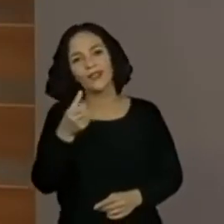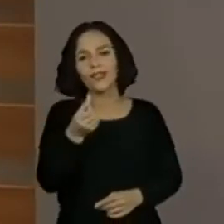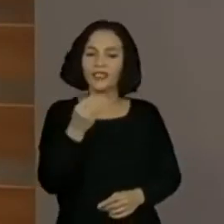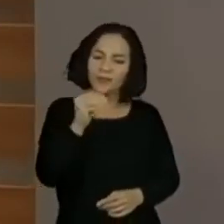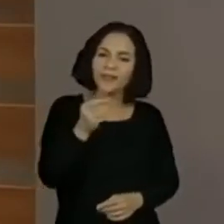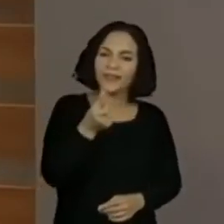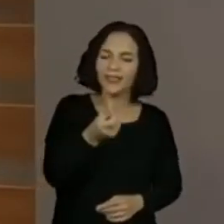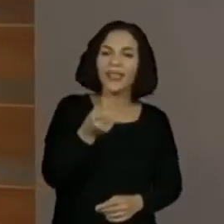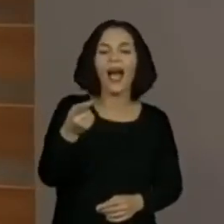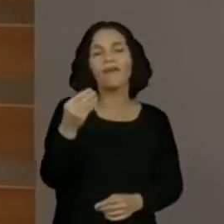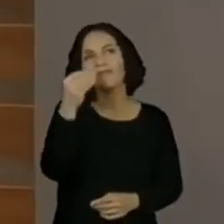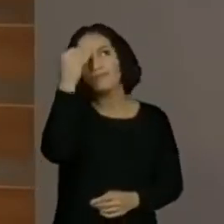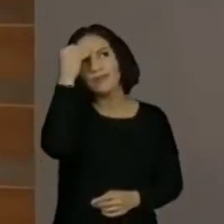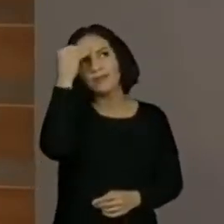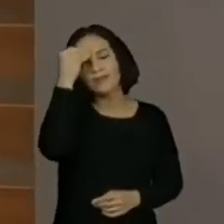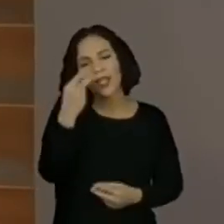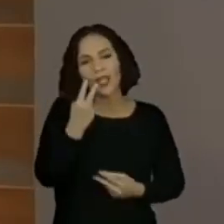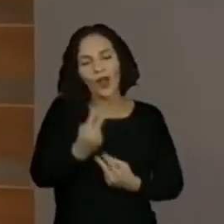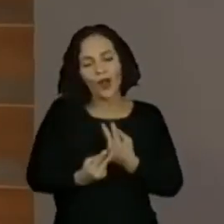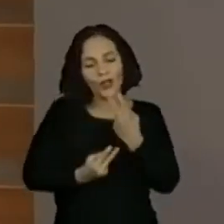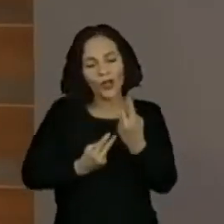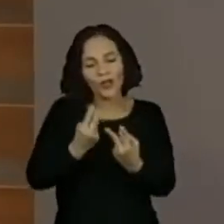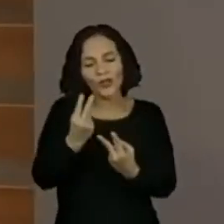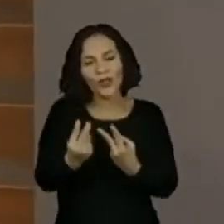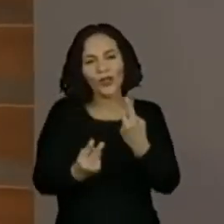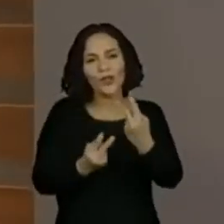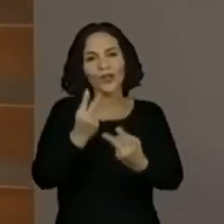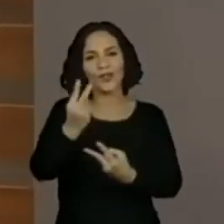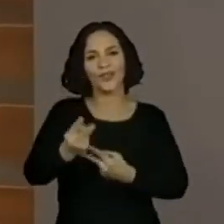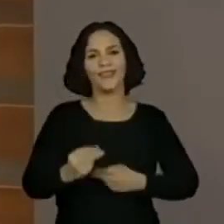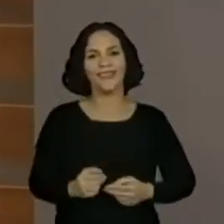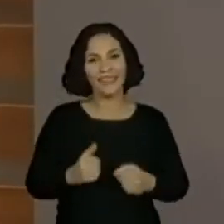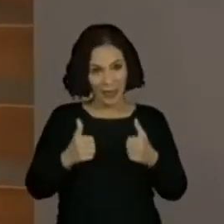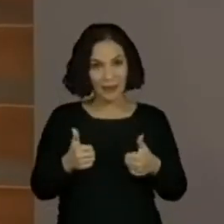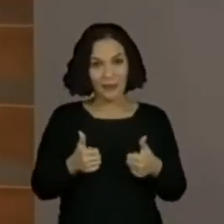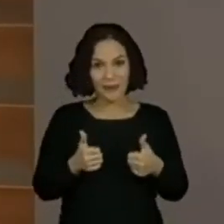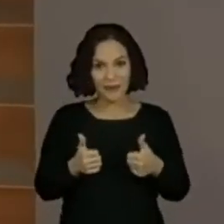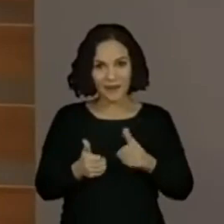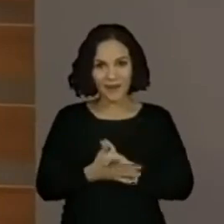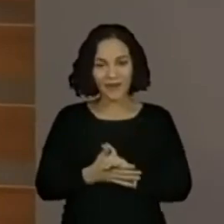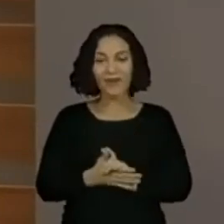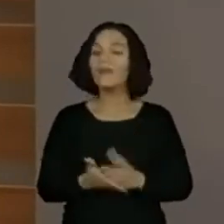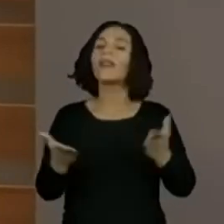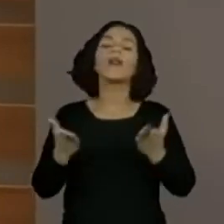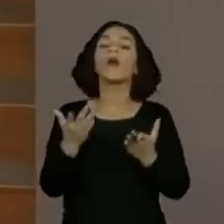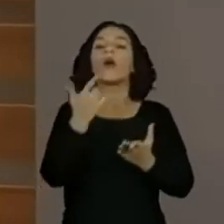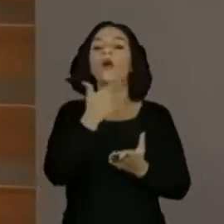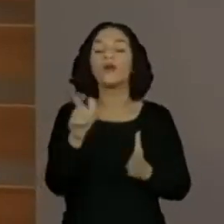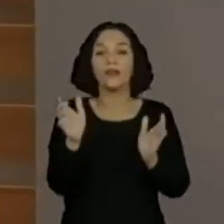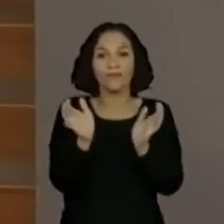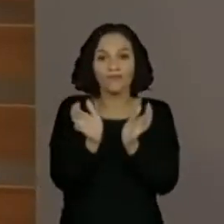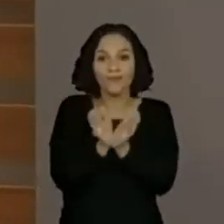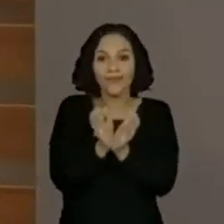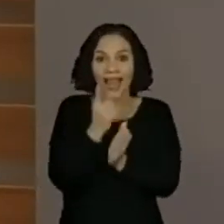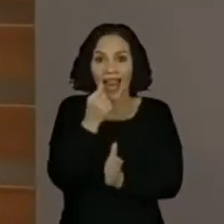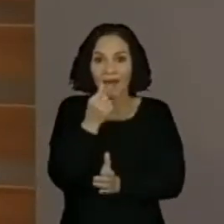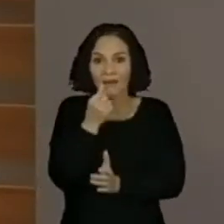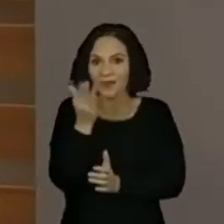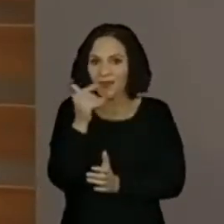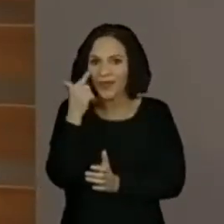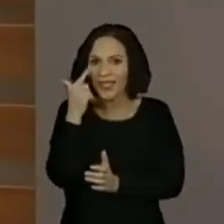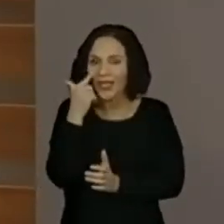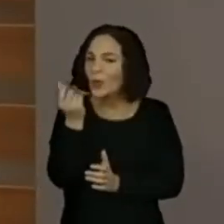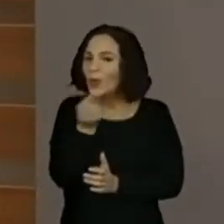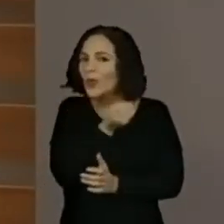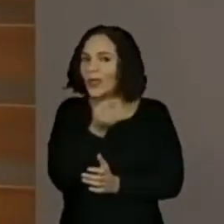ficar com a sequência de 2 em 2, como a gente fez aqui. Podemos? Vamos para a coleção, então, de lápis. Vamos usar